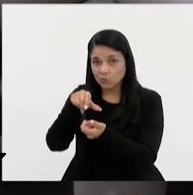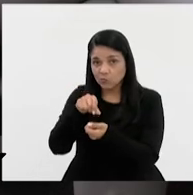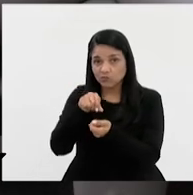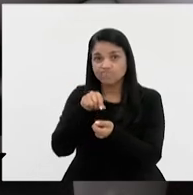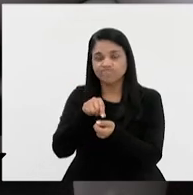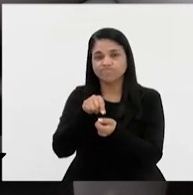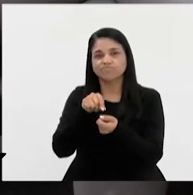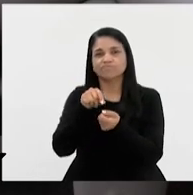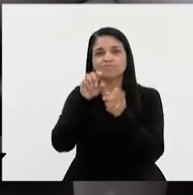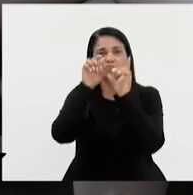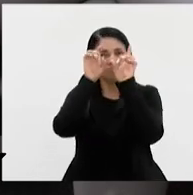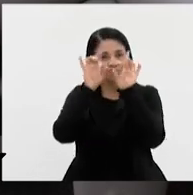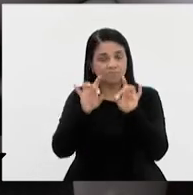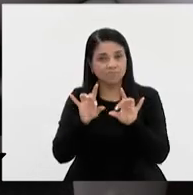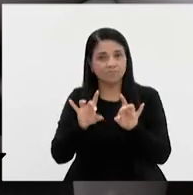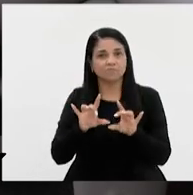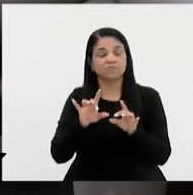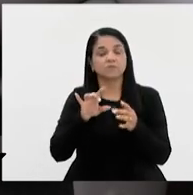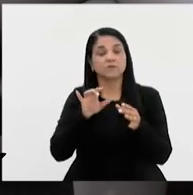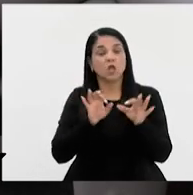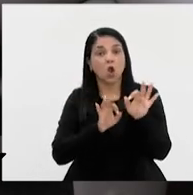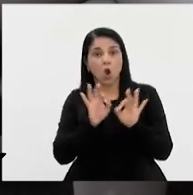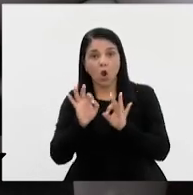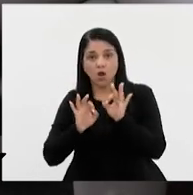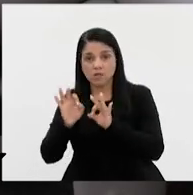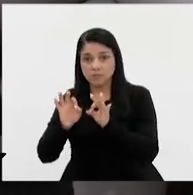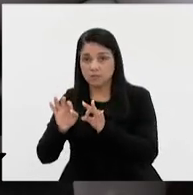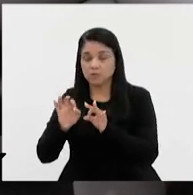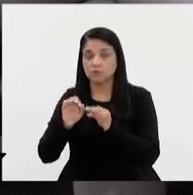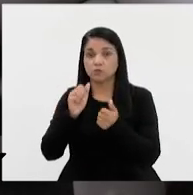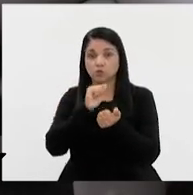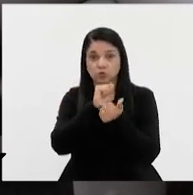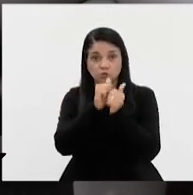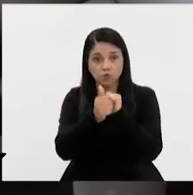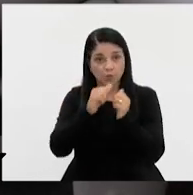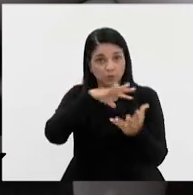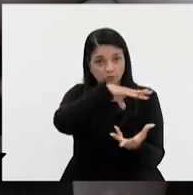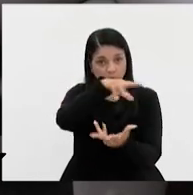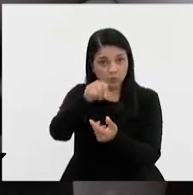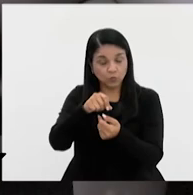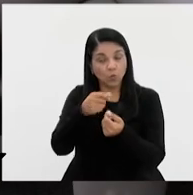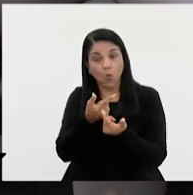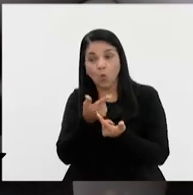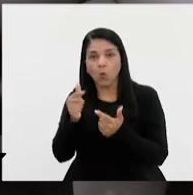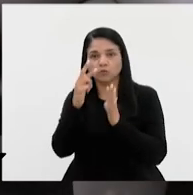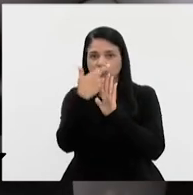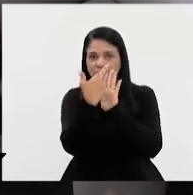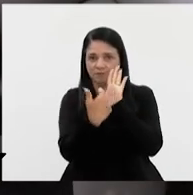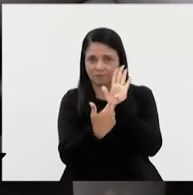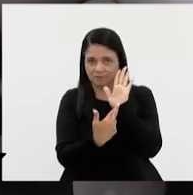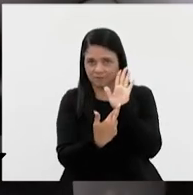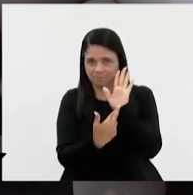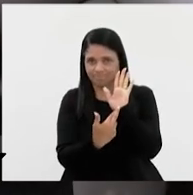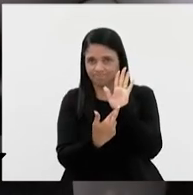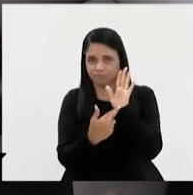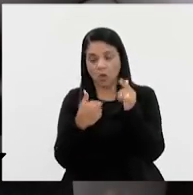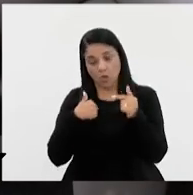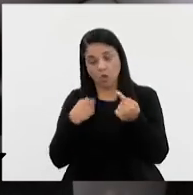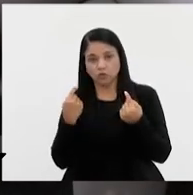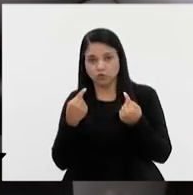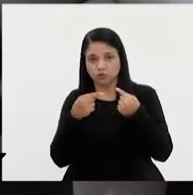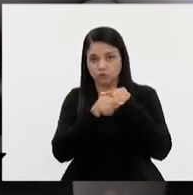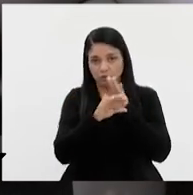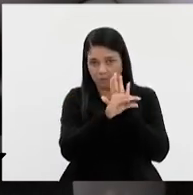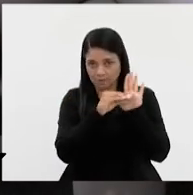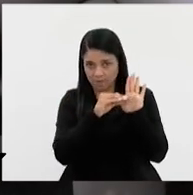especialmente nas grandes organizações do esporte internacional, a adoção de outros critérios. Então, eu discordo da emenda do deputado